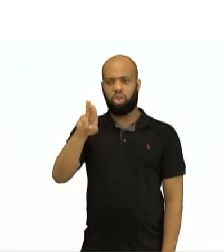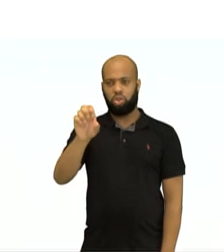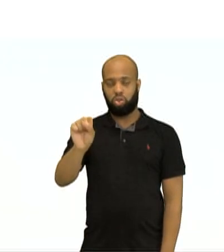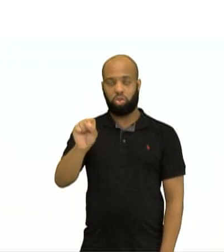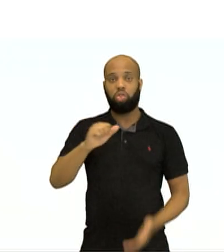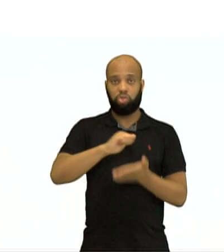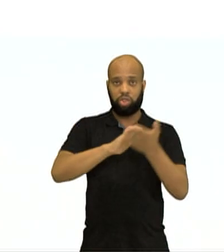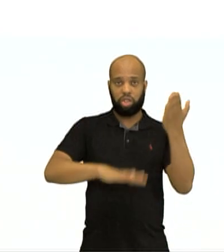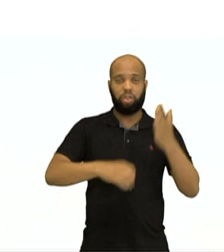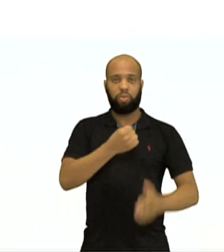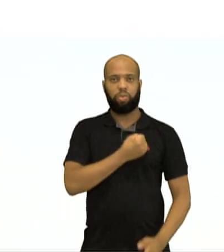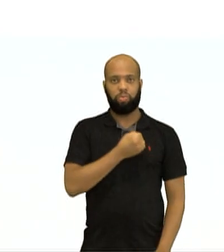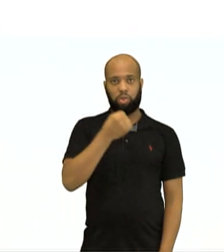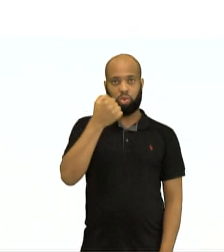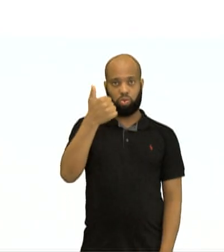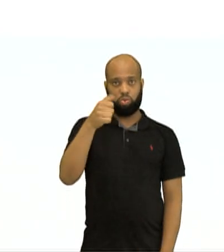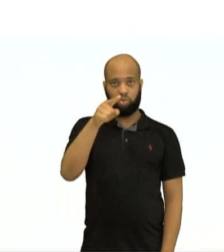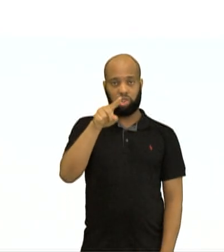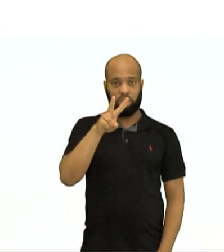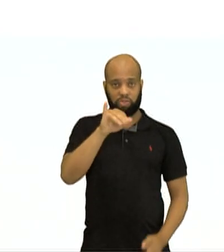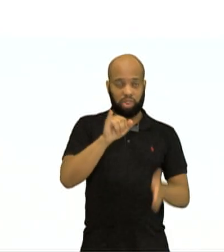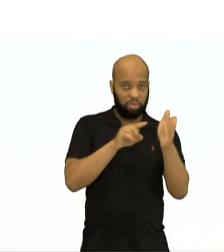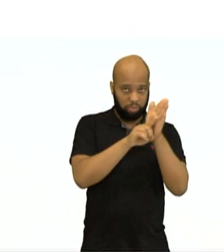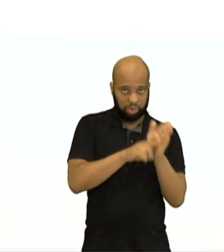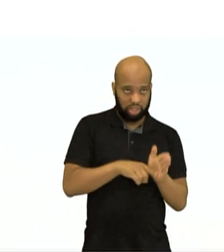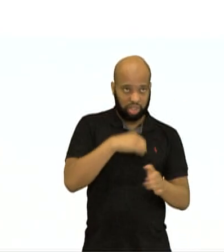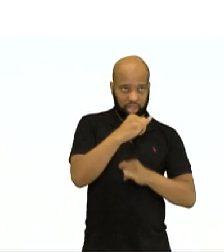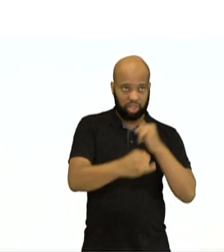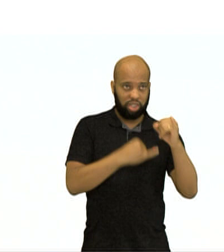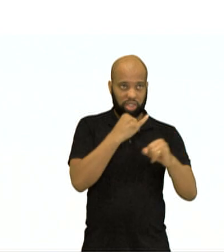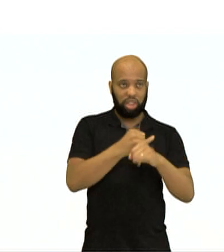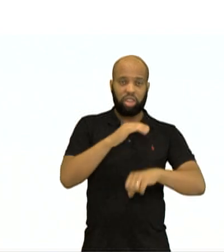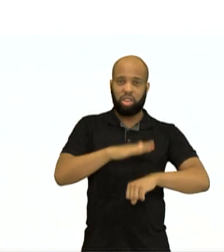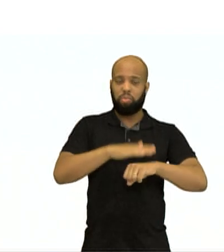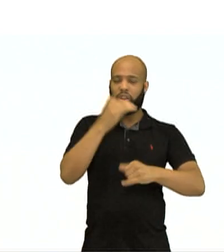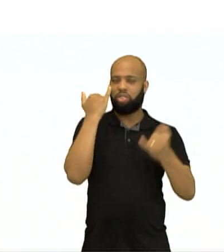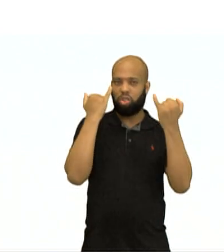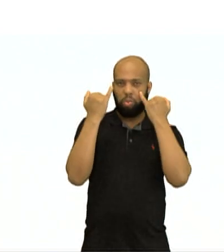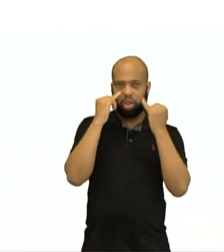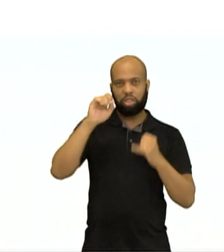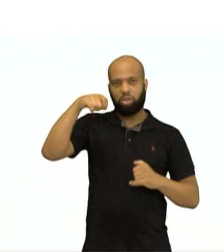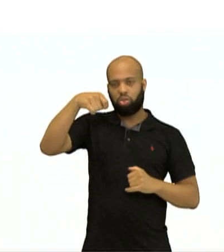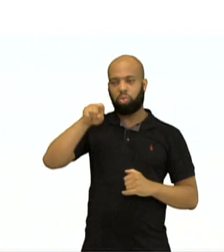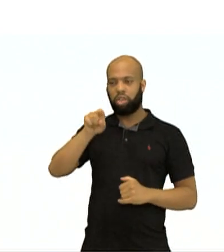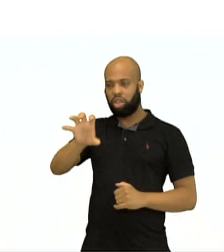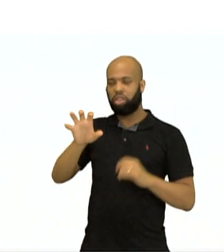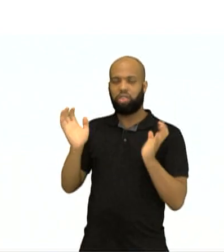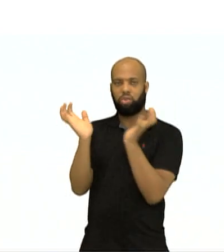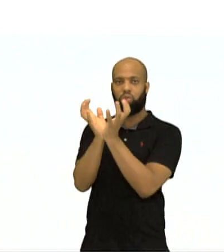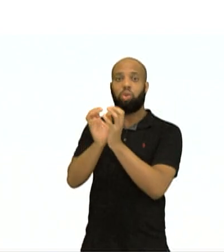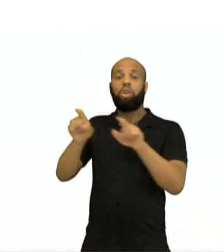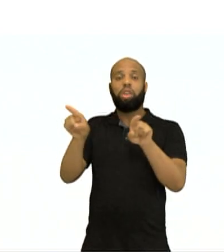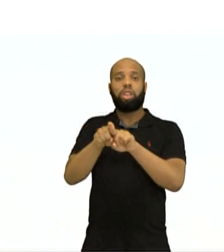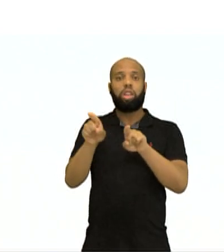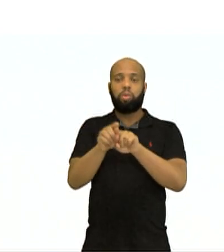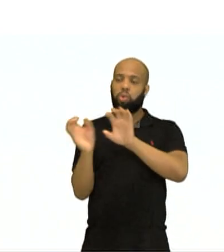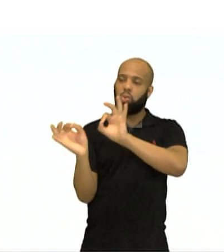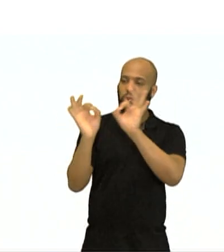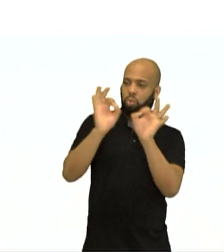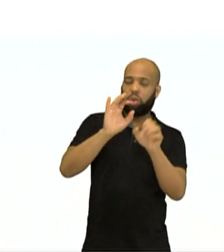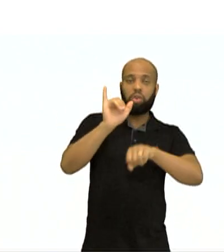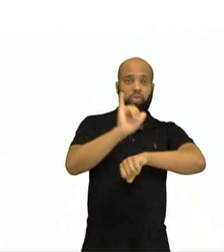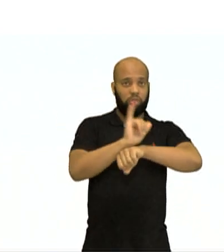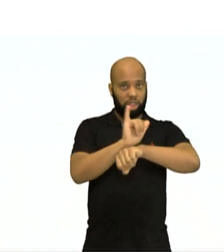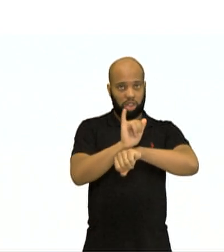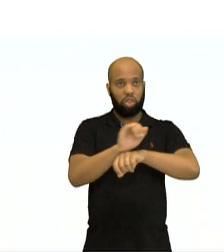atividade. Que tal agora você pesquisar na web mais informações a respeito do grupo Fluxos? E aproveite para ver vídeos no YouTube para elucidar